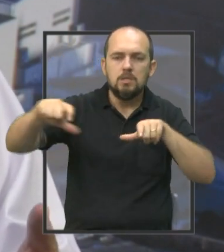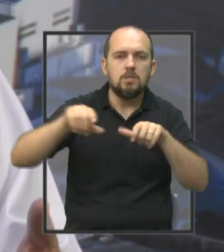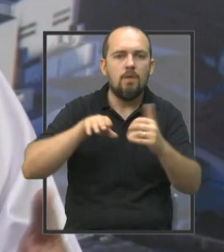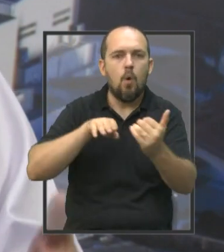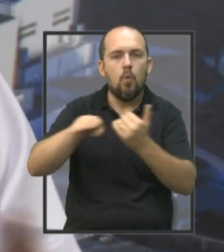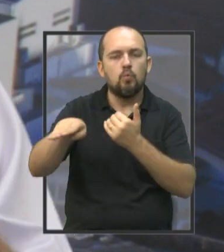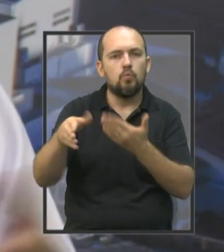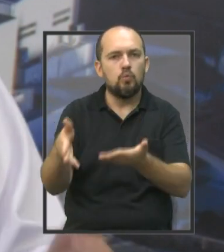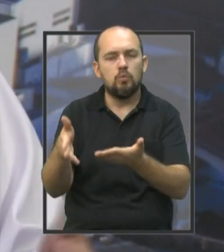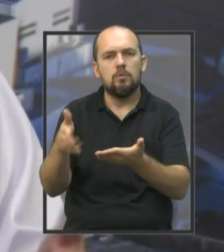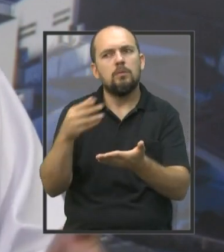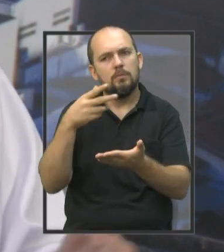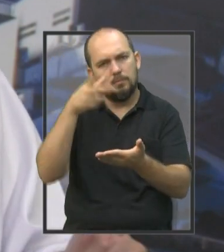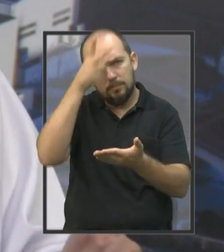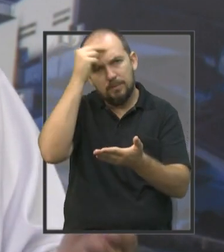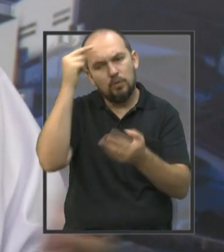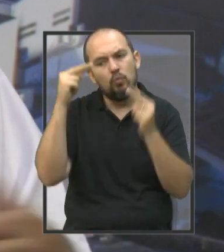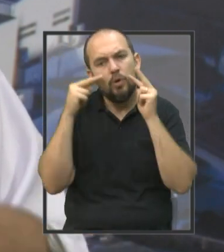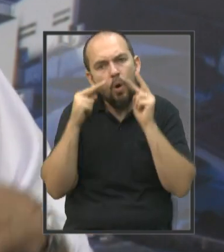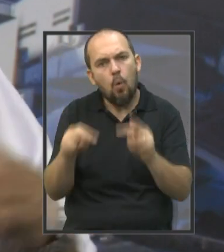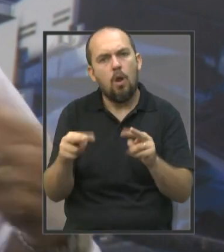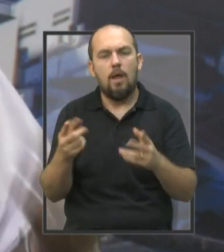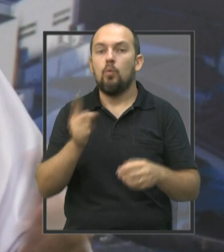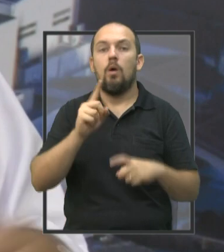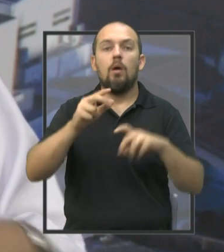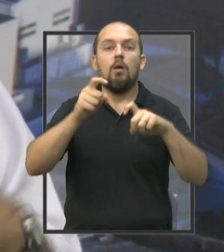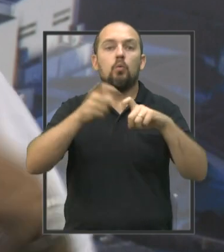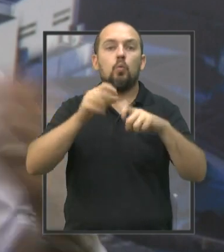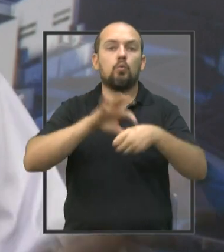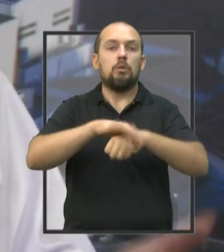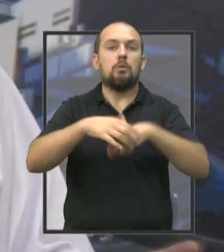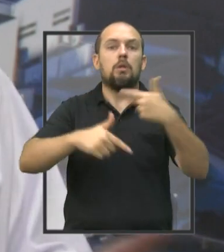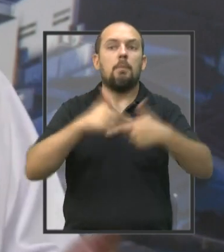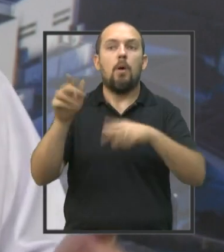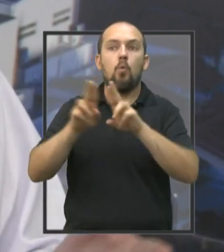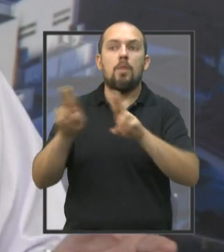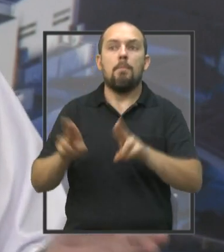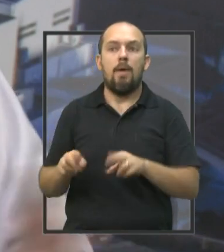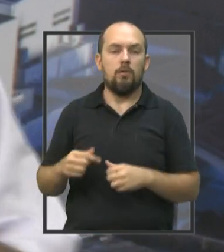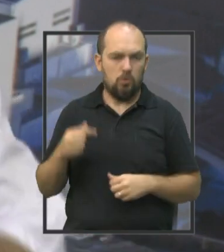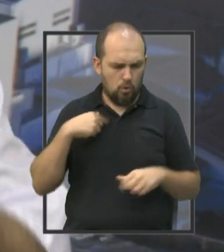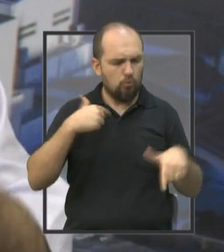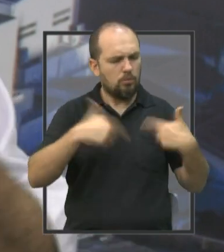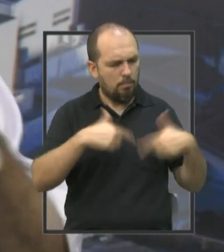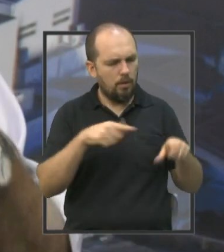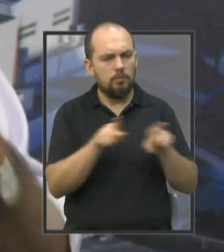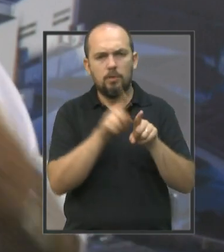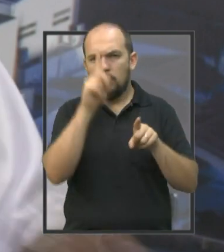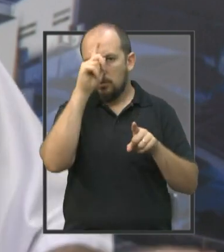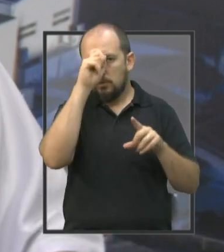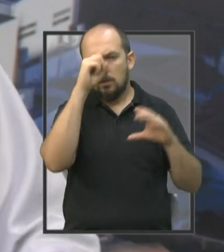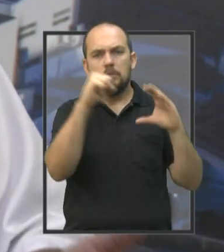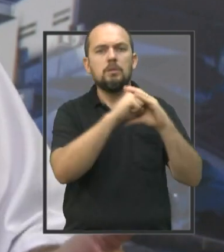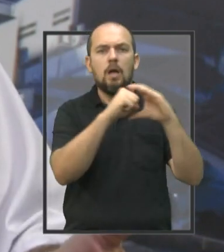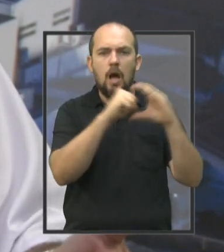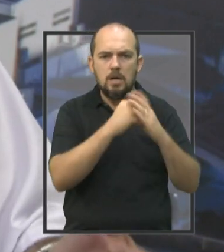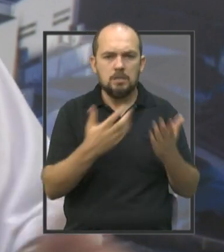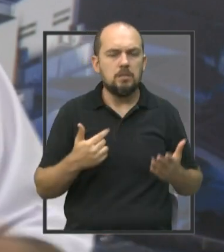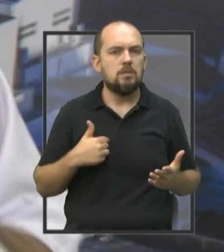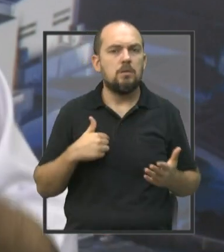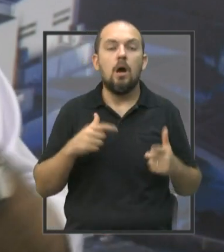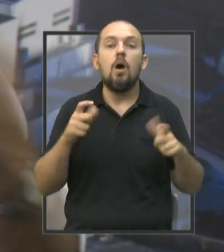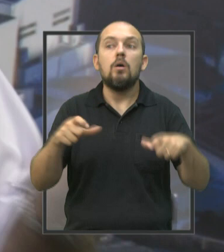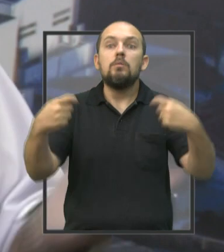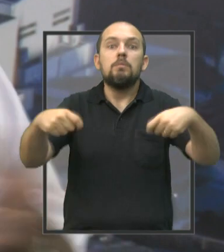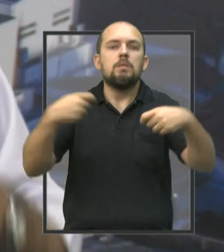daí. Entendeu? Não é porque o doutor Segura trabalha na Unimed. Eu trabalho na Santa Casa também. Eu trabalho onde for preciso.